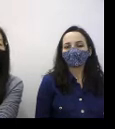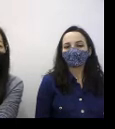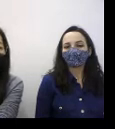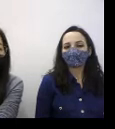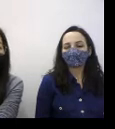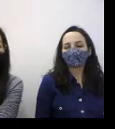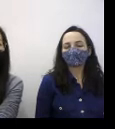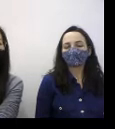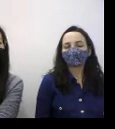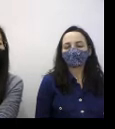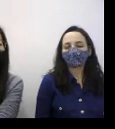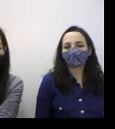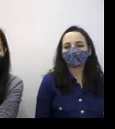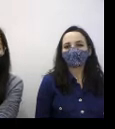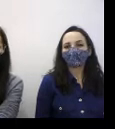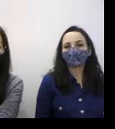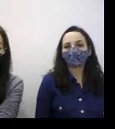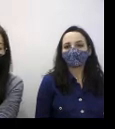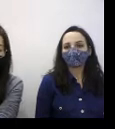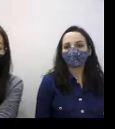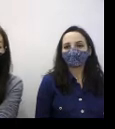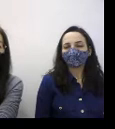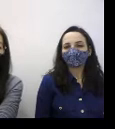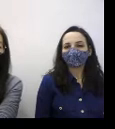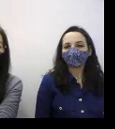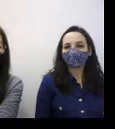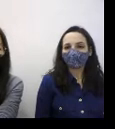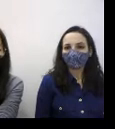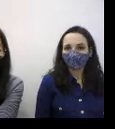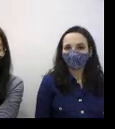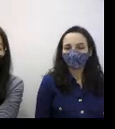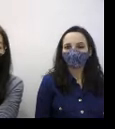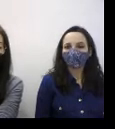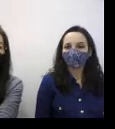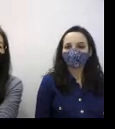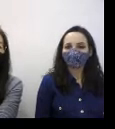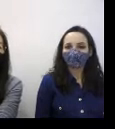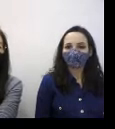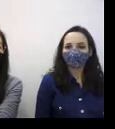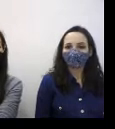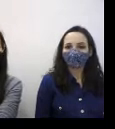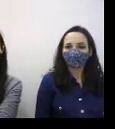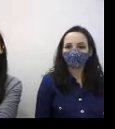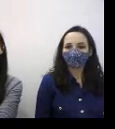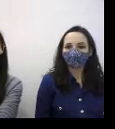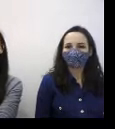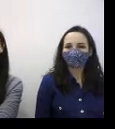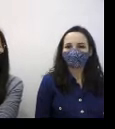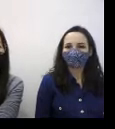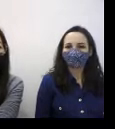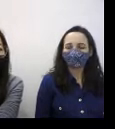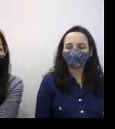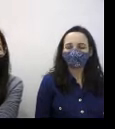se estimar, a gostar de si, quando você tem atitudes após como é que se diz assim, após